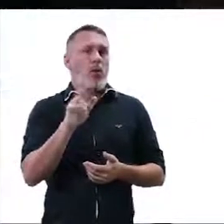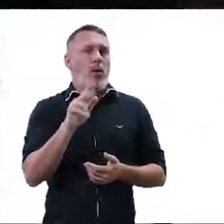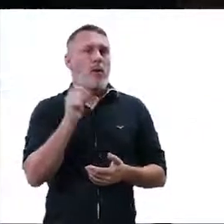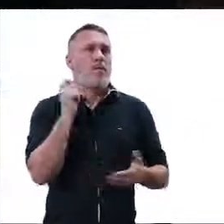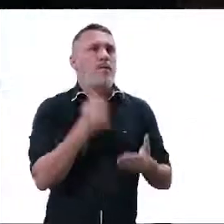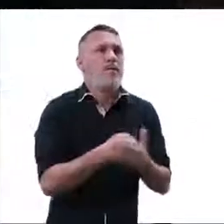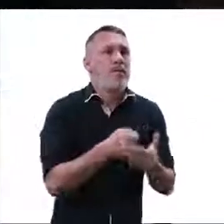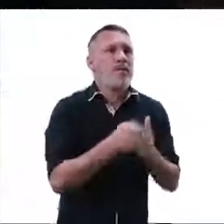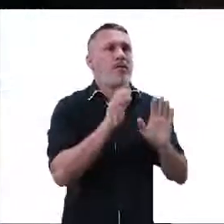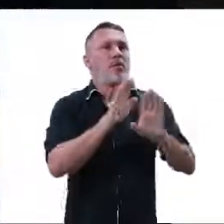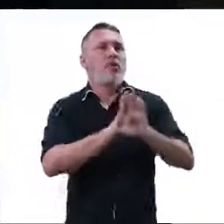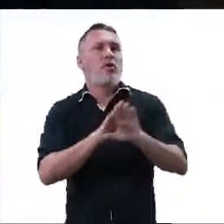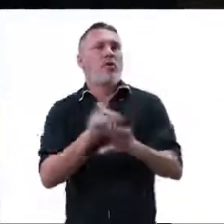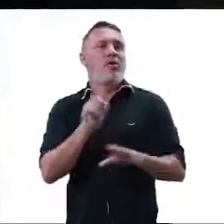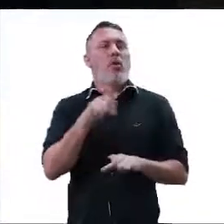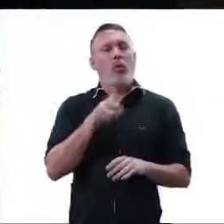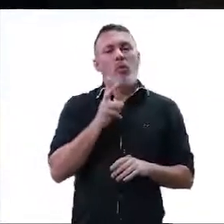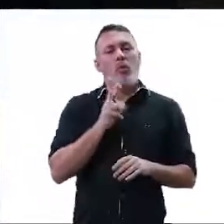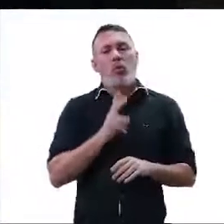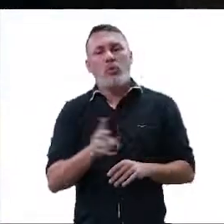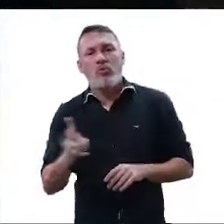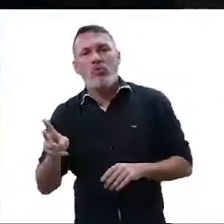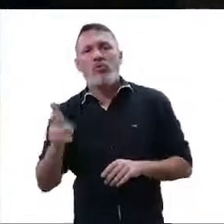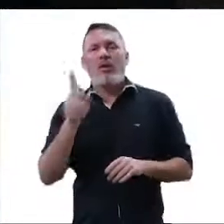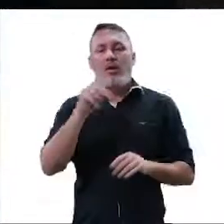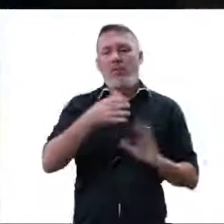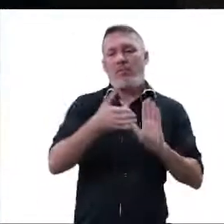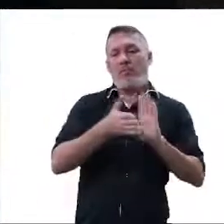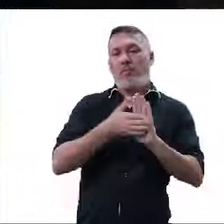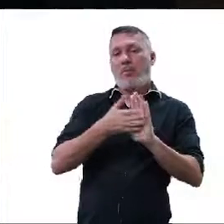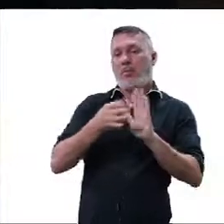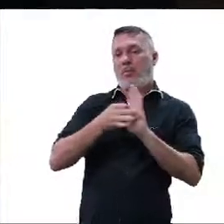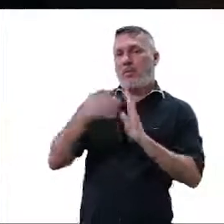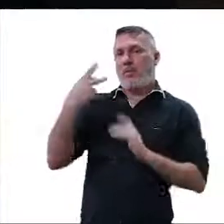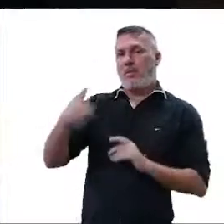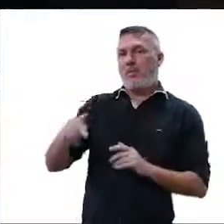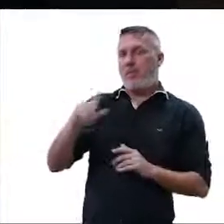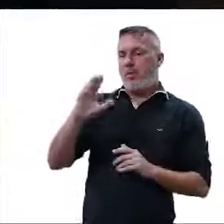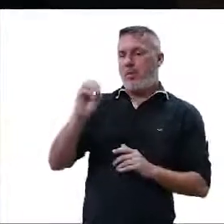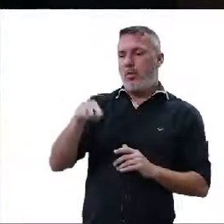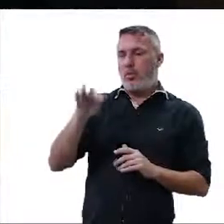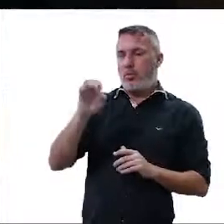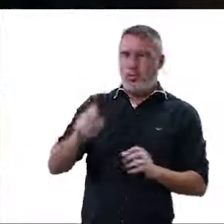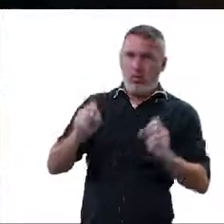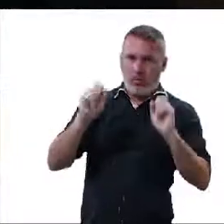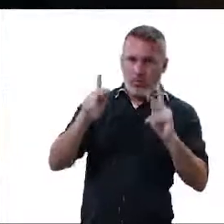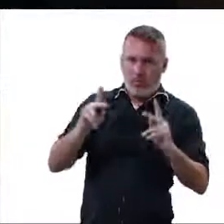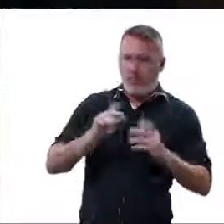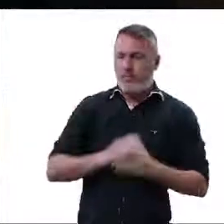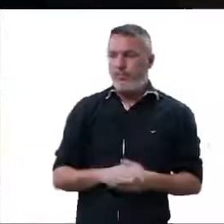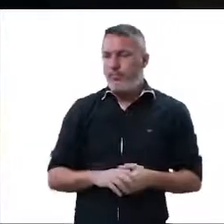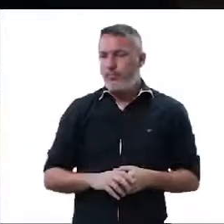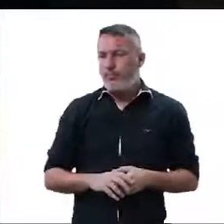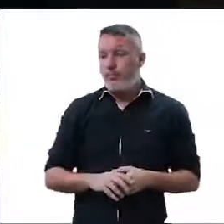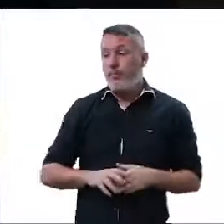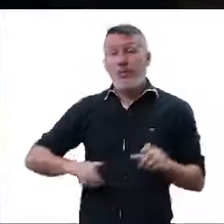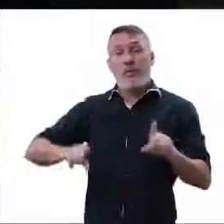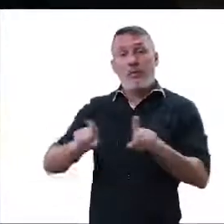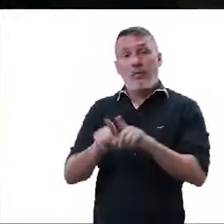Então é uma proposta desenvolvida pelo Comte, certo? Ele vai desenvolver